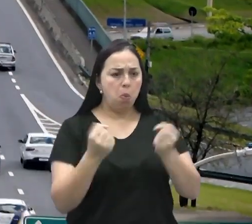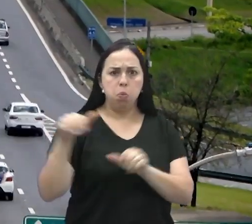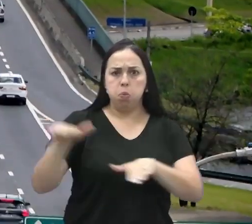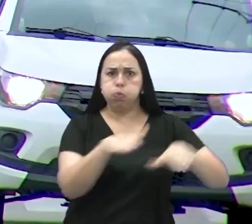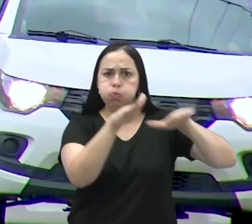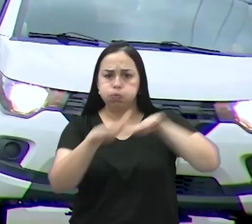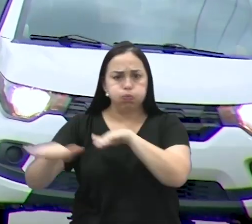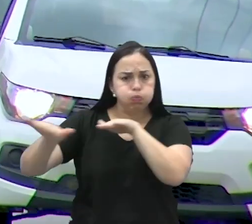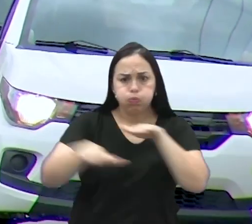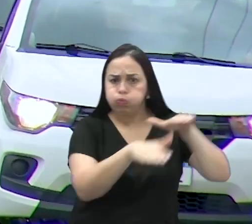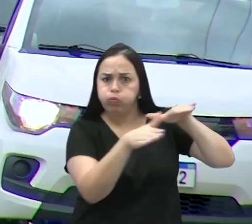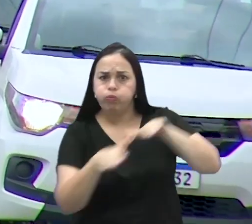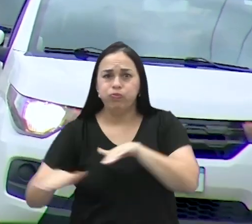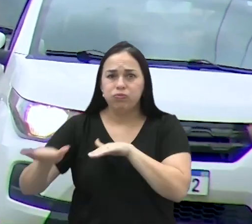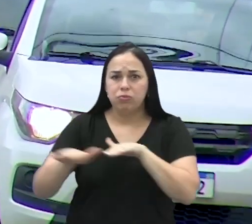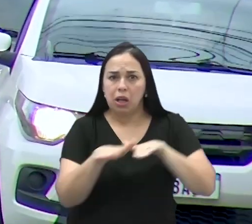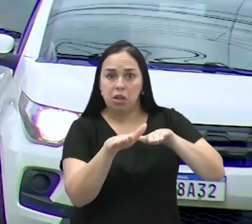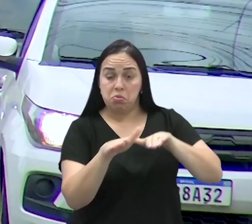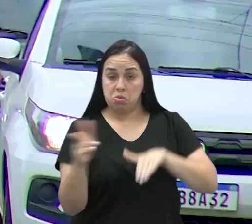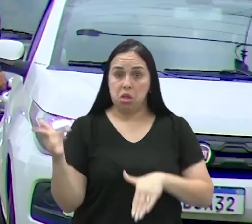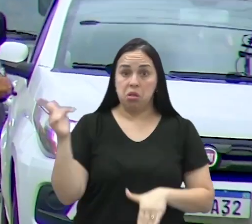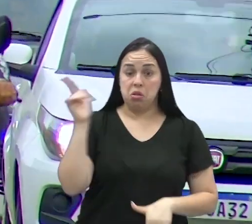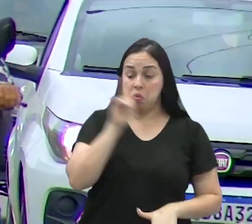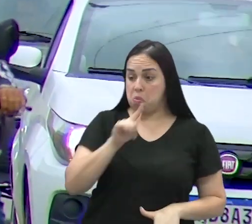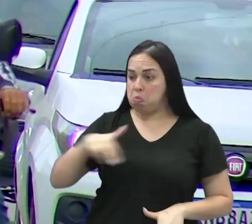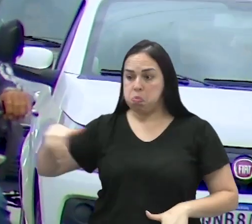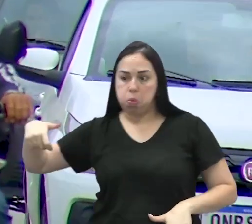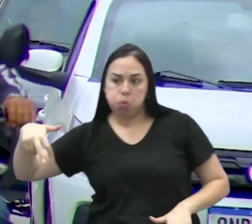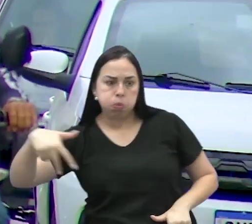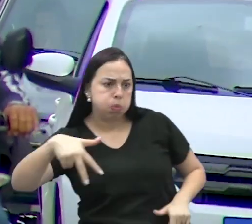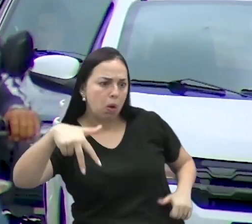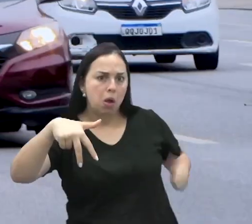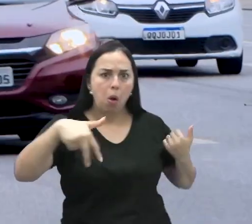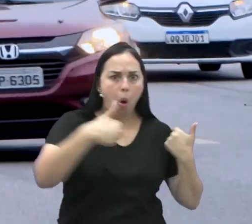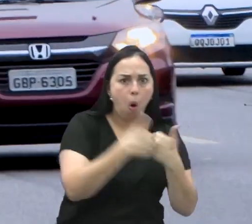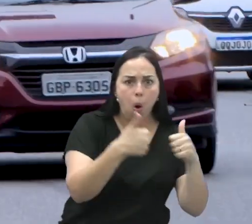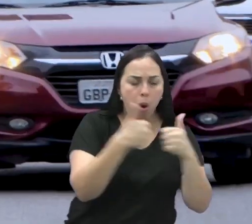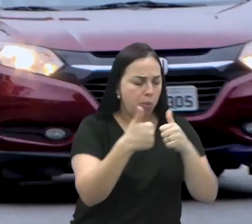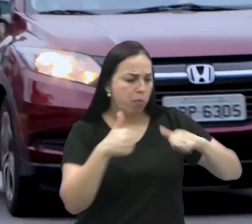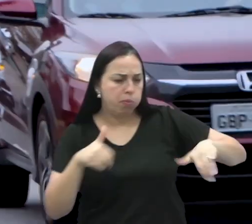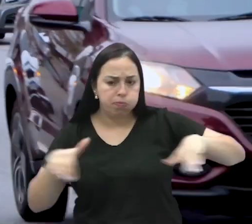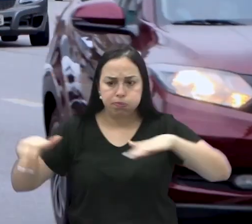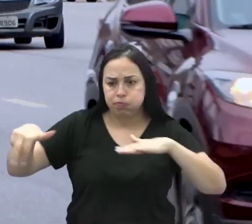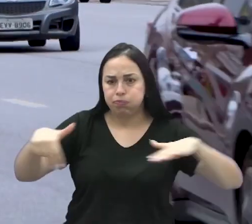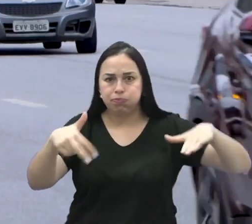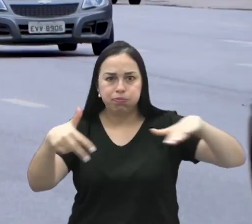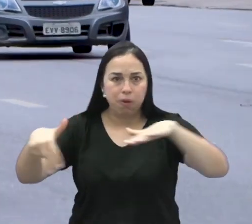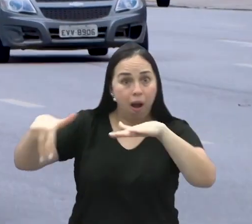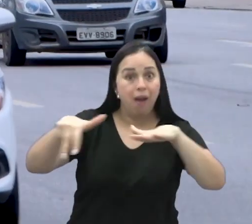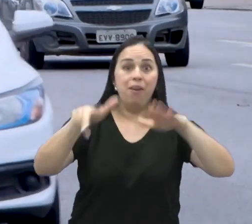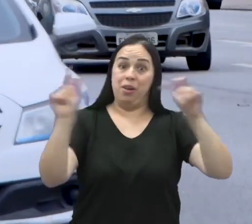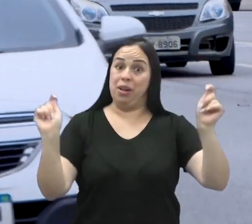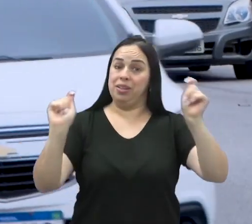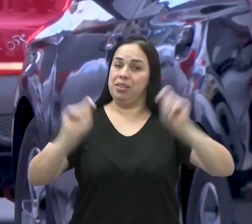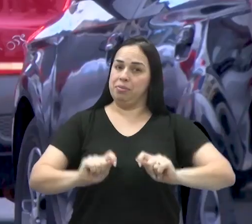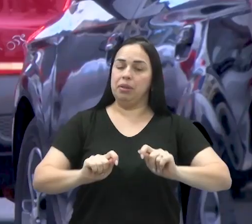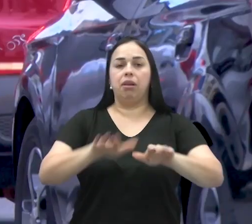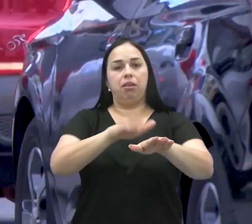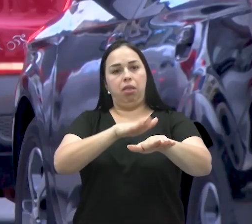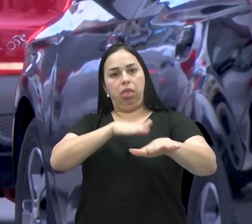Mobilidade urbana, a capacidade de se deslocar dentro de uma cidade de forma eficiente e